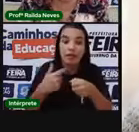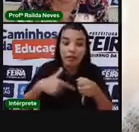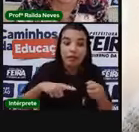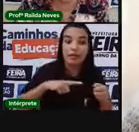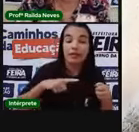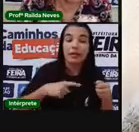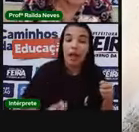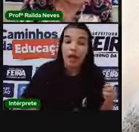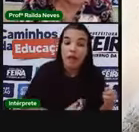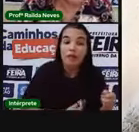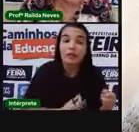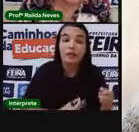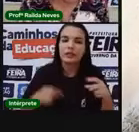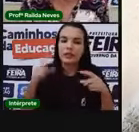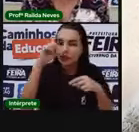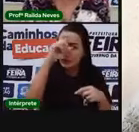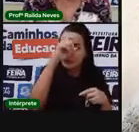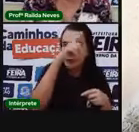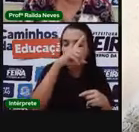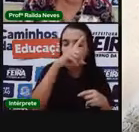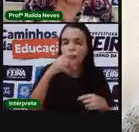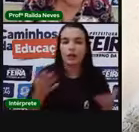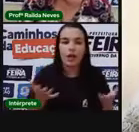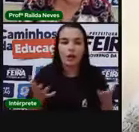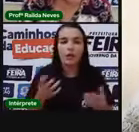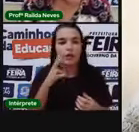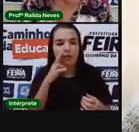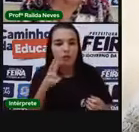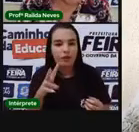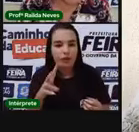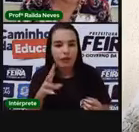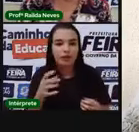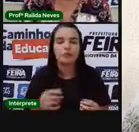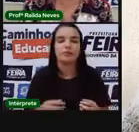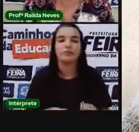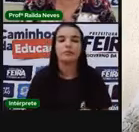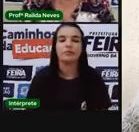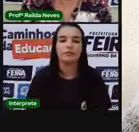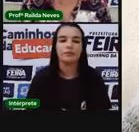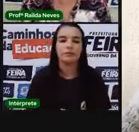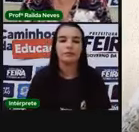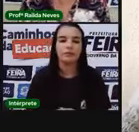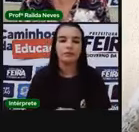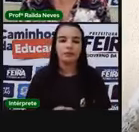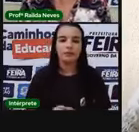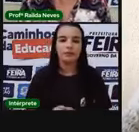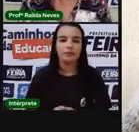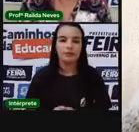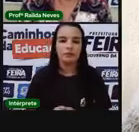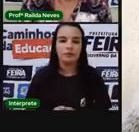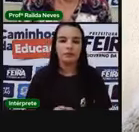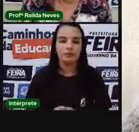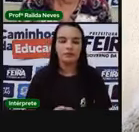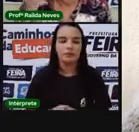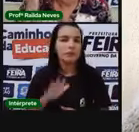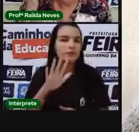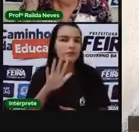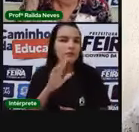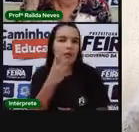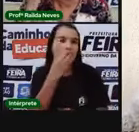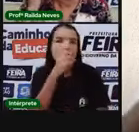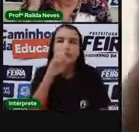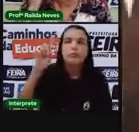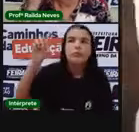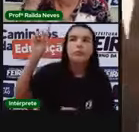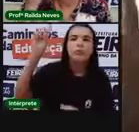na dificuldade. Vamos ouvir com atenção? Olha aí o que vi, o que ouvi, o que vou guardar. Um dia, o Batalhete